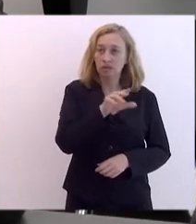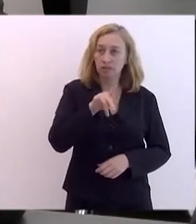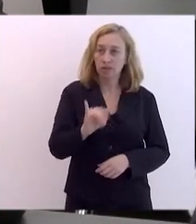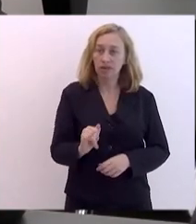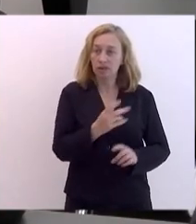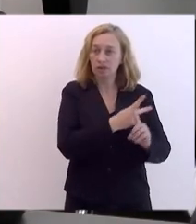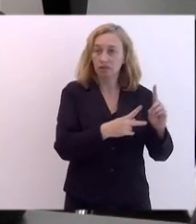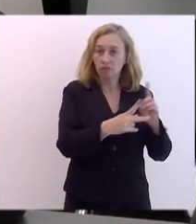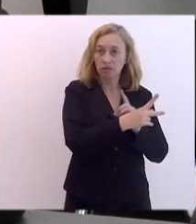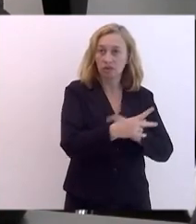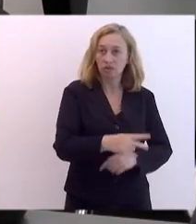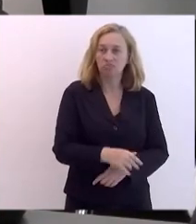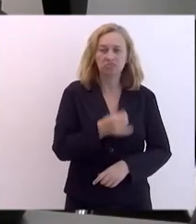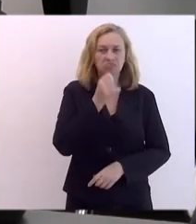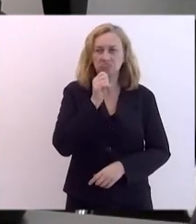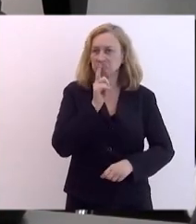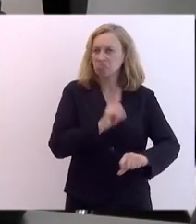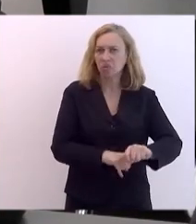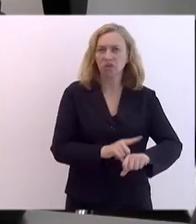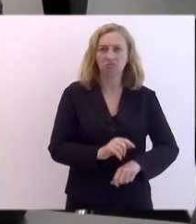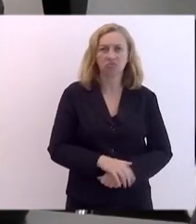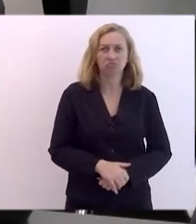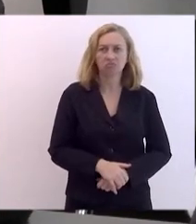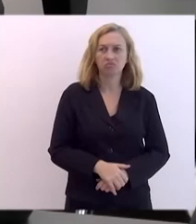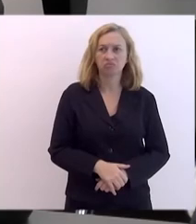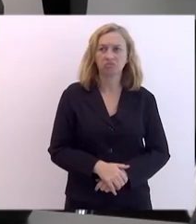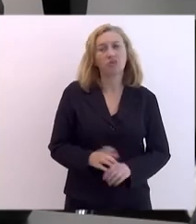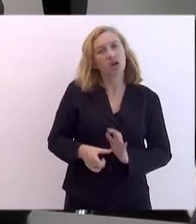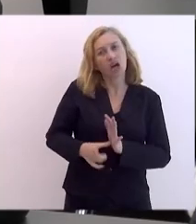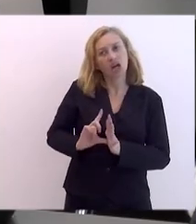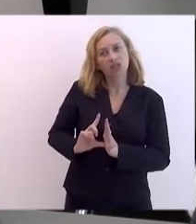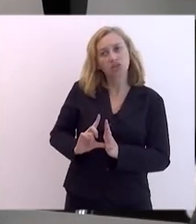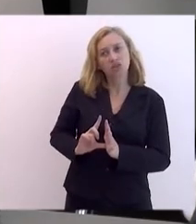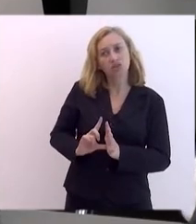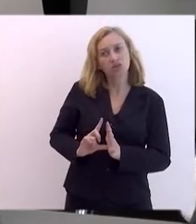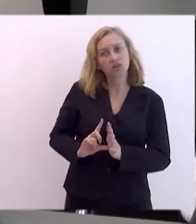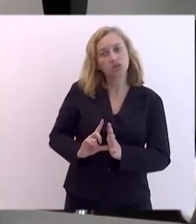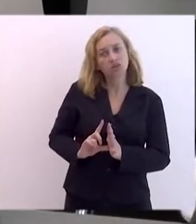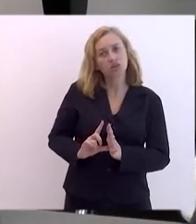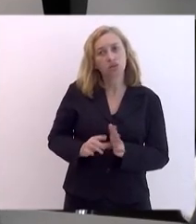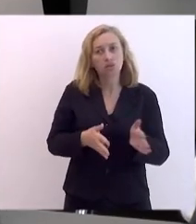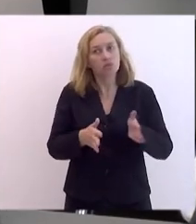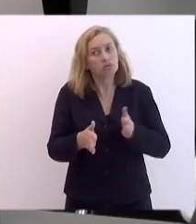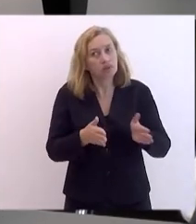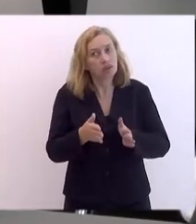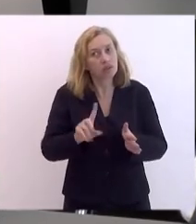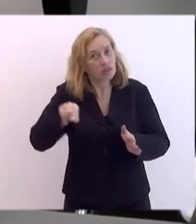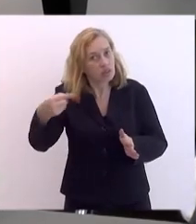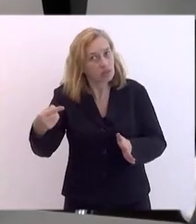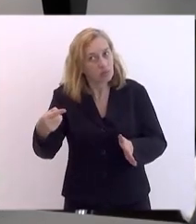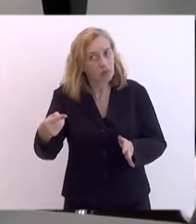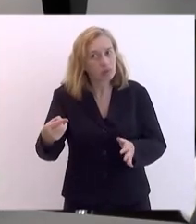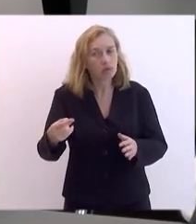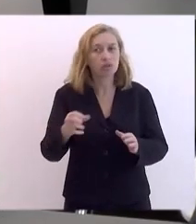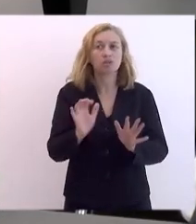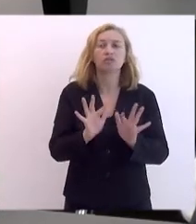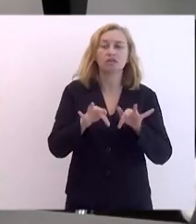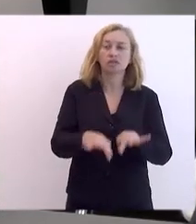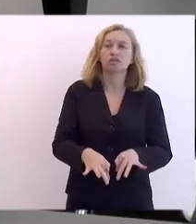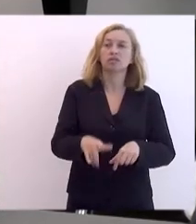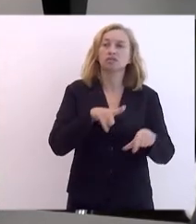Previdência, em nenhum momento, nem antes, nem durante os trabalhos da CPI, nem depois da conclusão desses